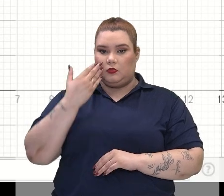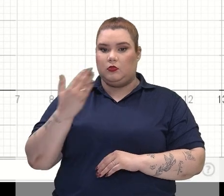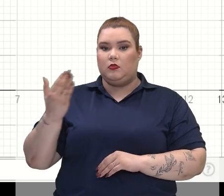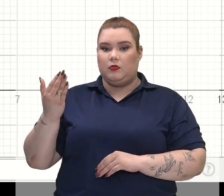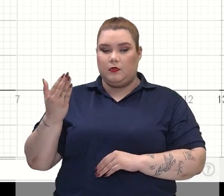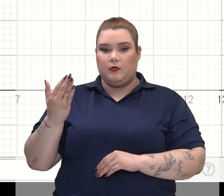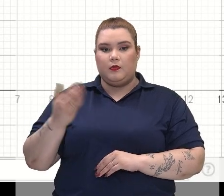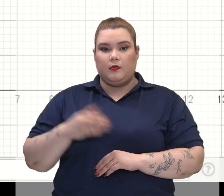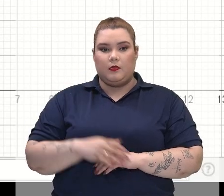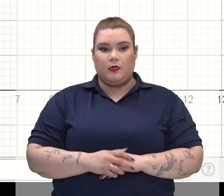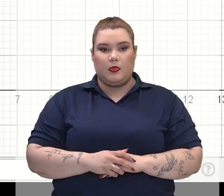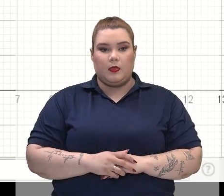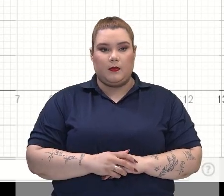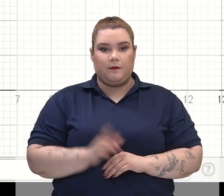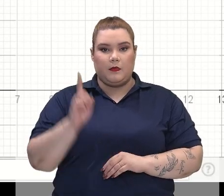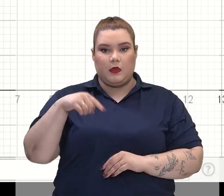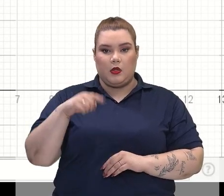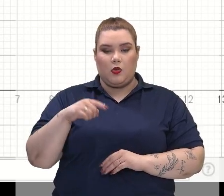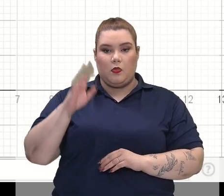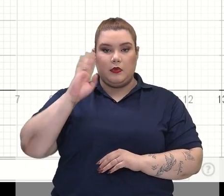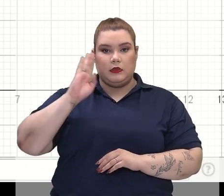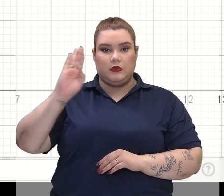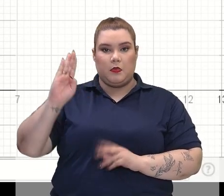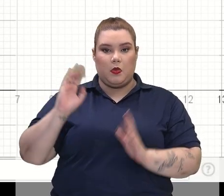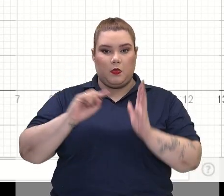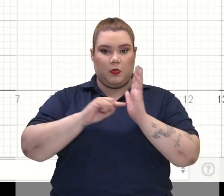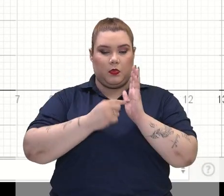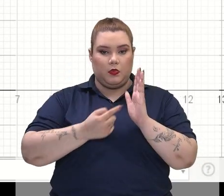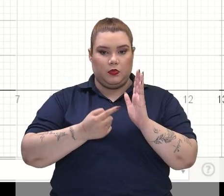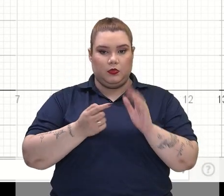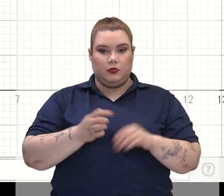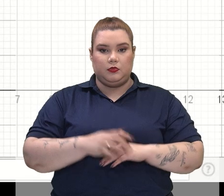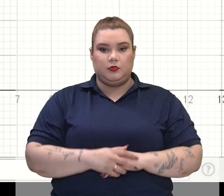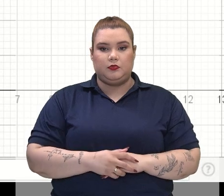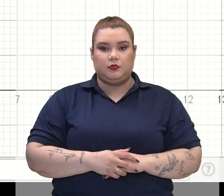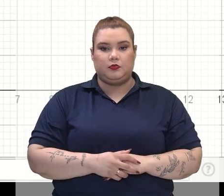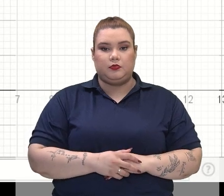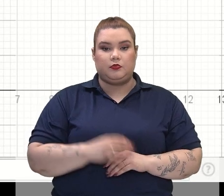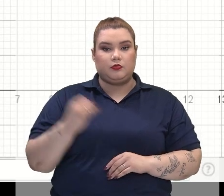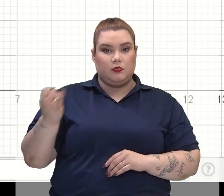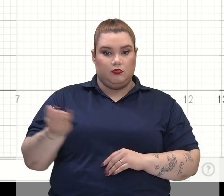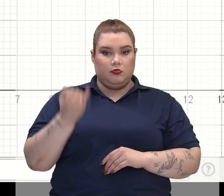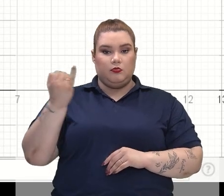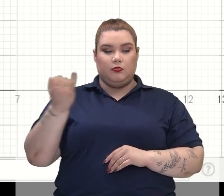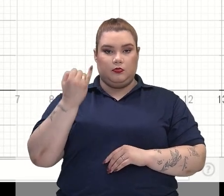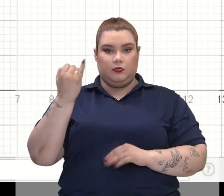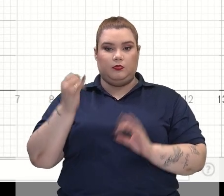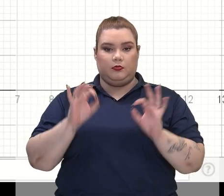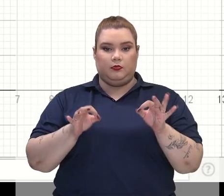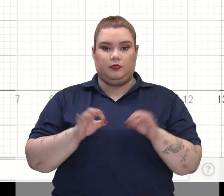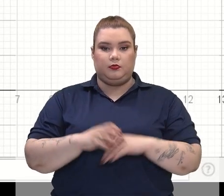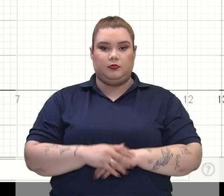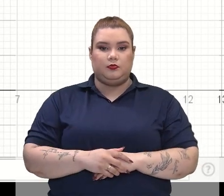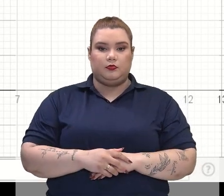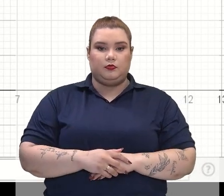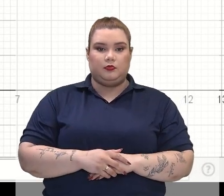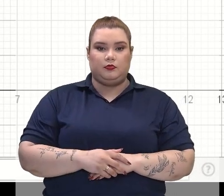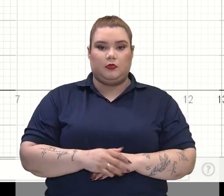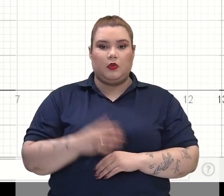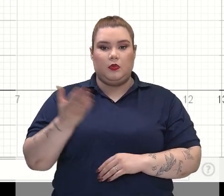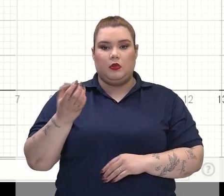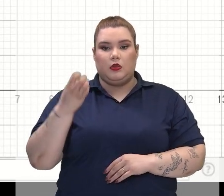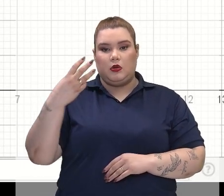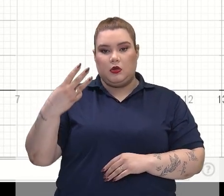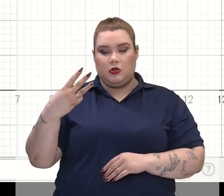ponto, né? Que vai ser o centro da nossa circunferência, ó. Observem bem, isso aqui é importante, né? A abscissa é 3, então tá aqui,